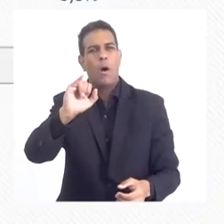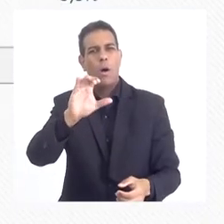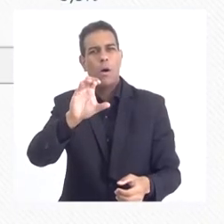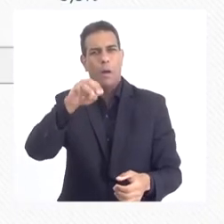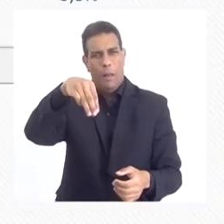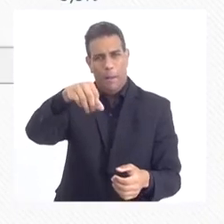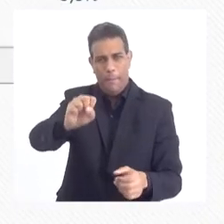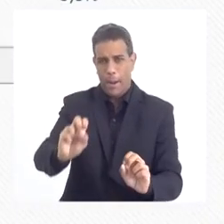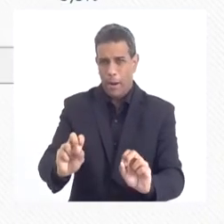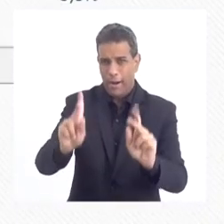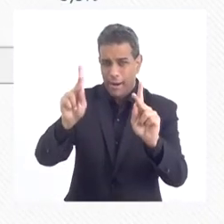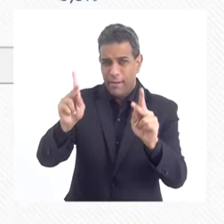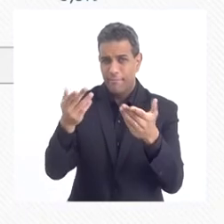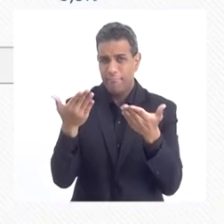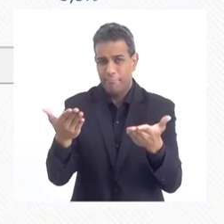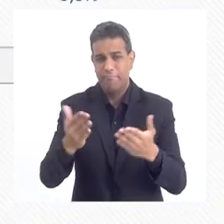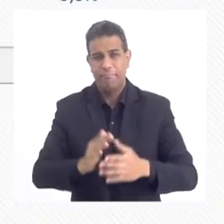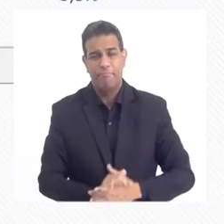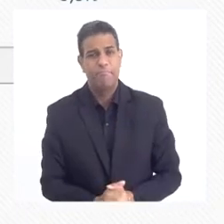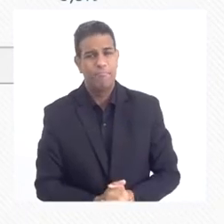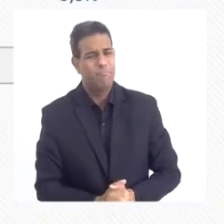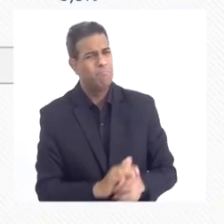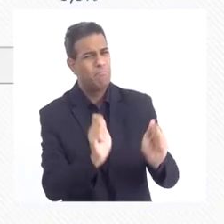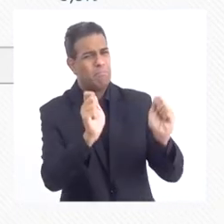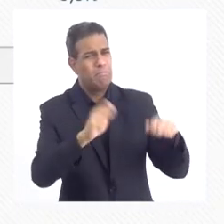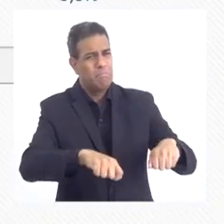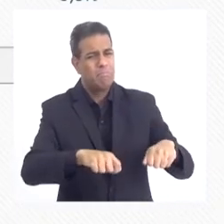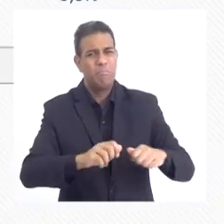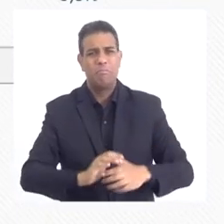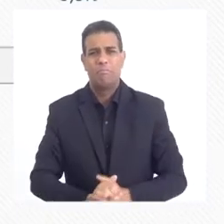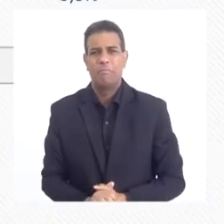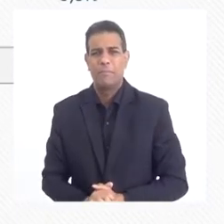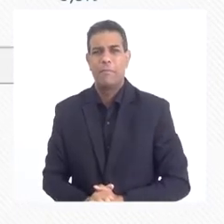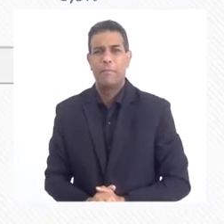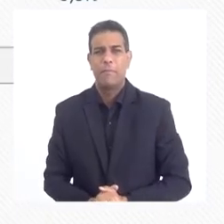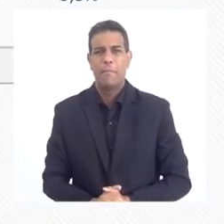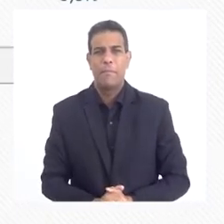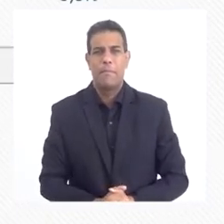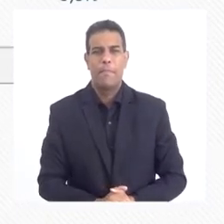slide do ICMS, pode ser? Pode. Ok.